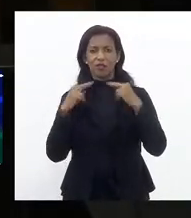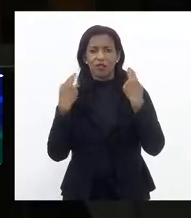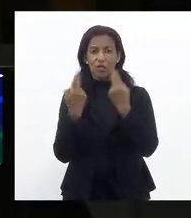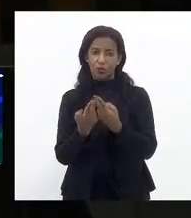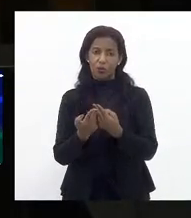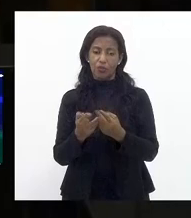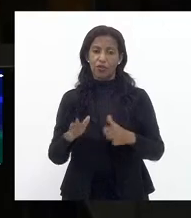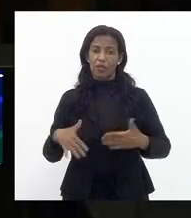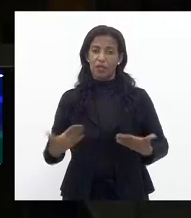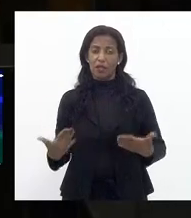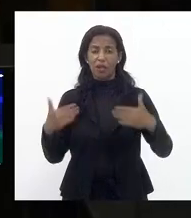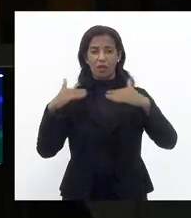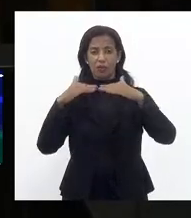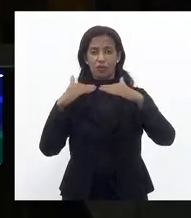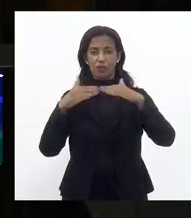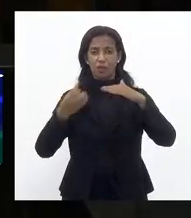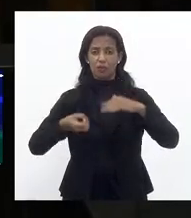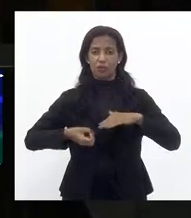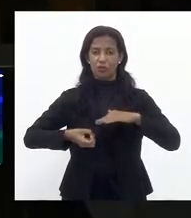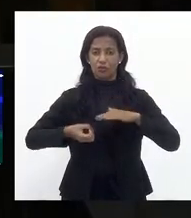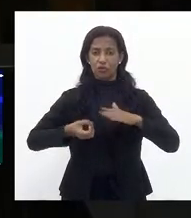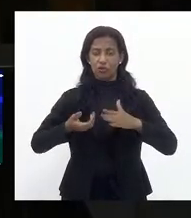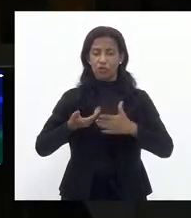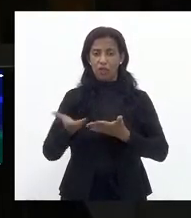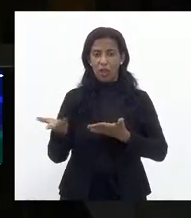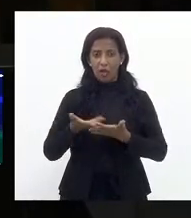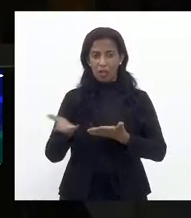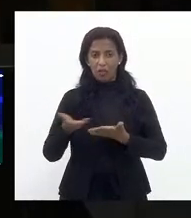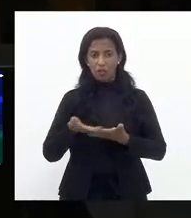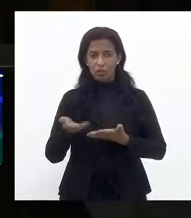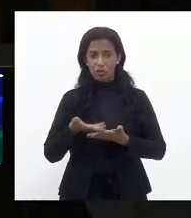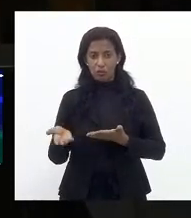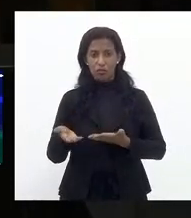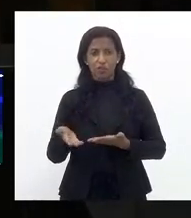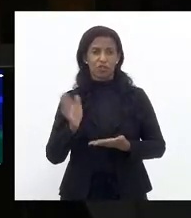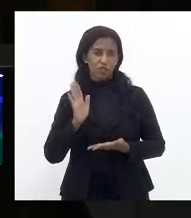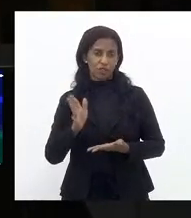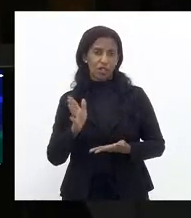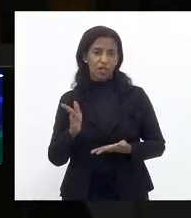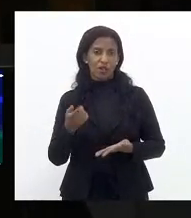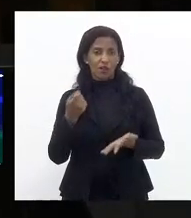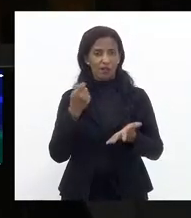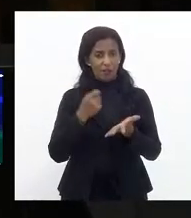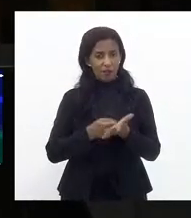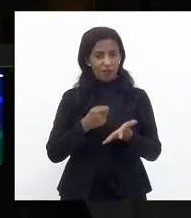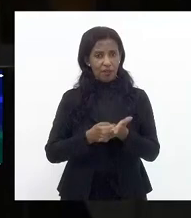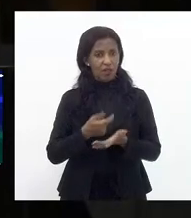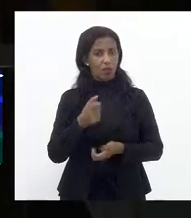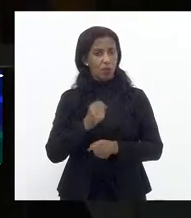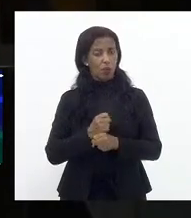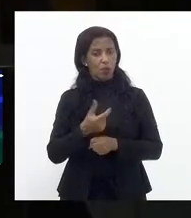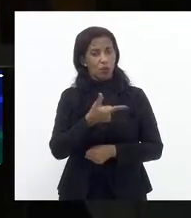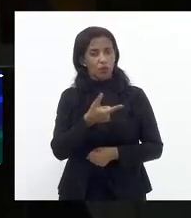E, claro, no teto de gasto, o senhor já tem posição que é nossa, tem que valer o ano 2021.